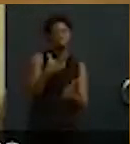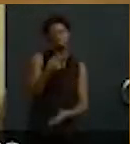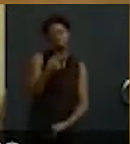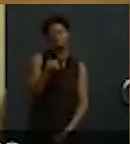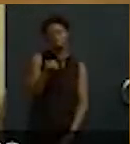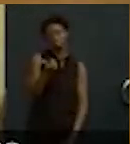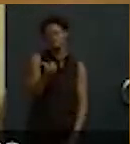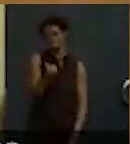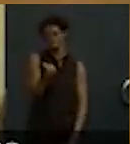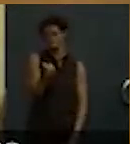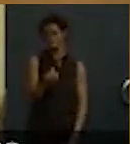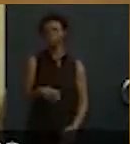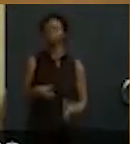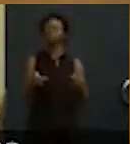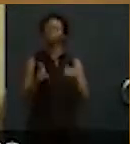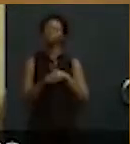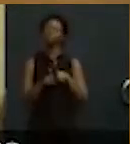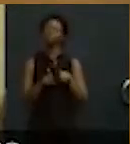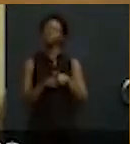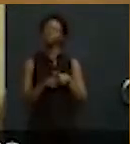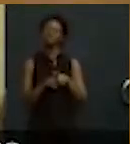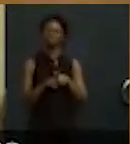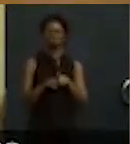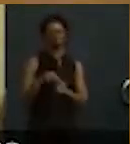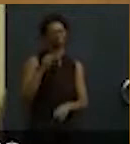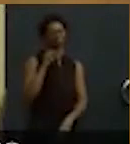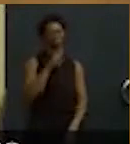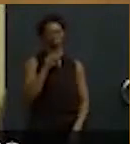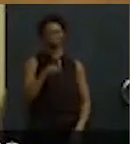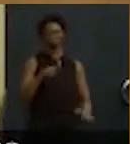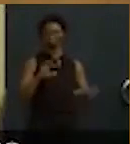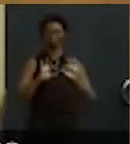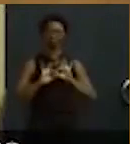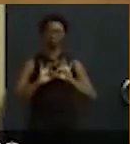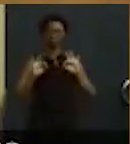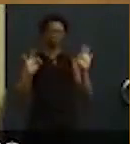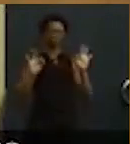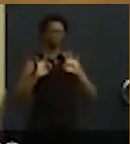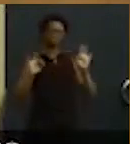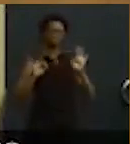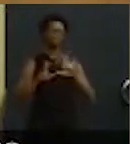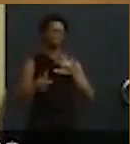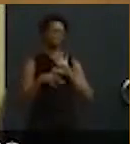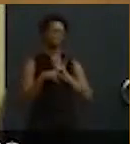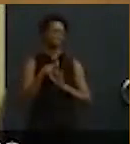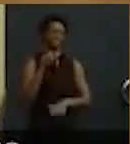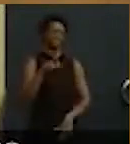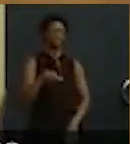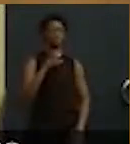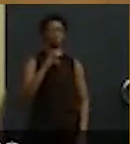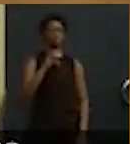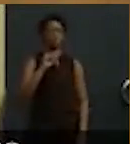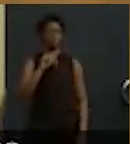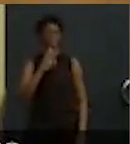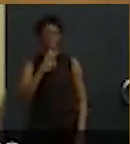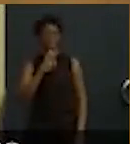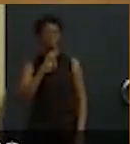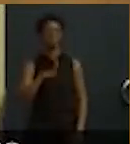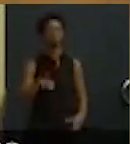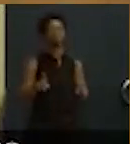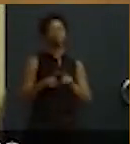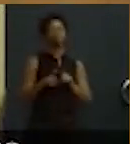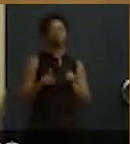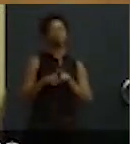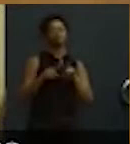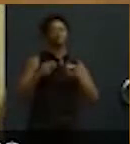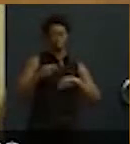2014-2016. Além de ser um digno e proficiente membro da Ordem dos Advogados do Brasil, merece